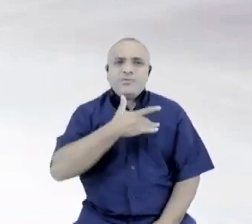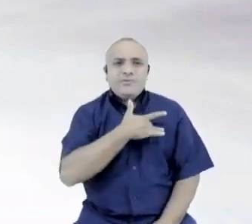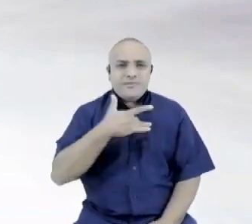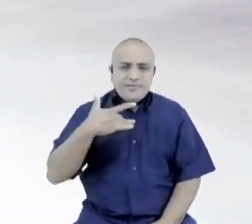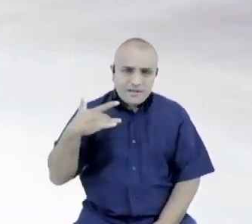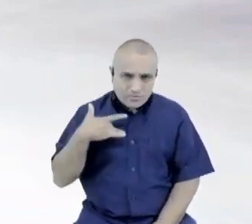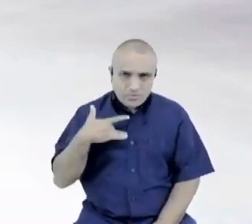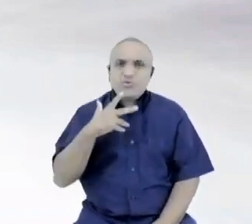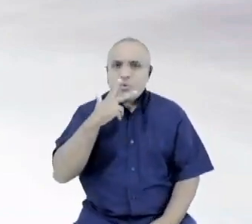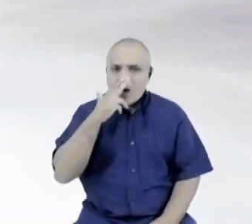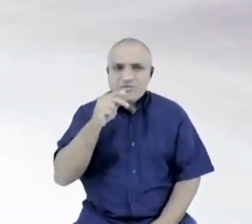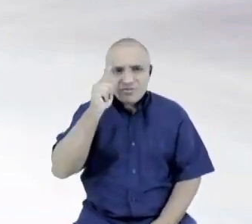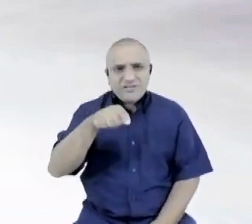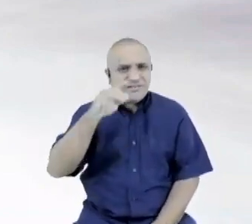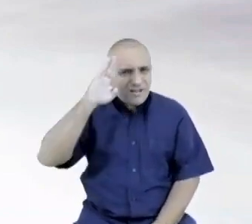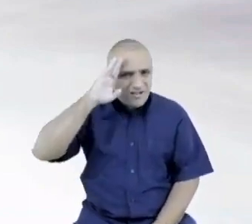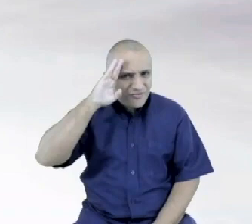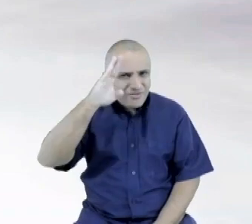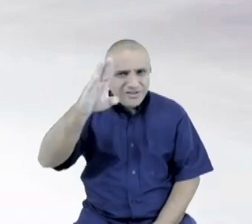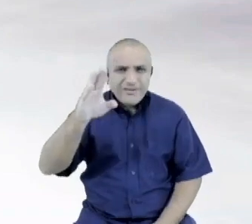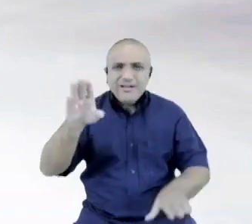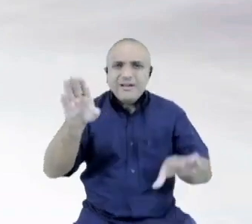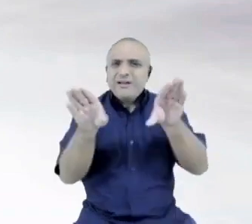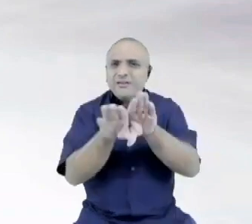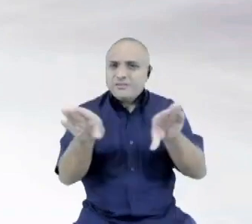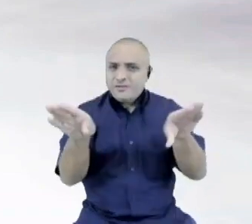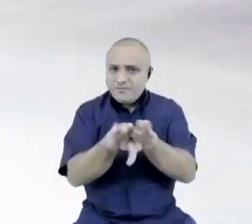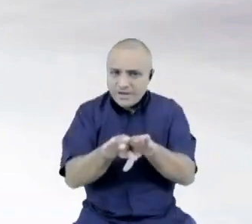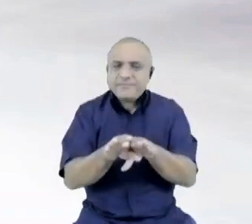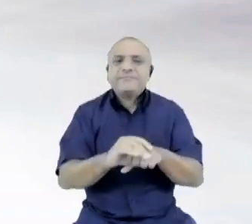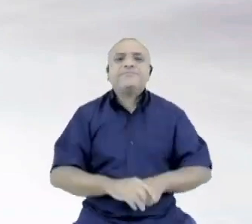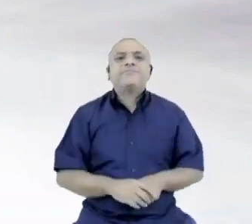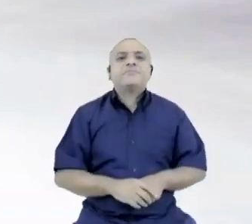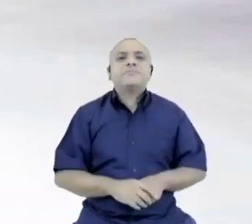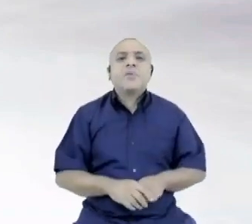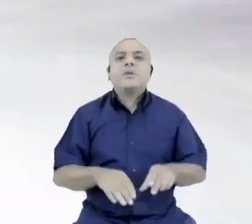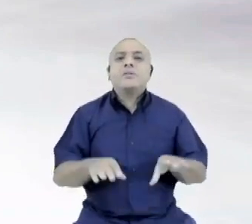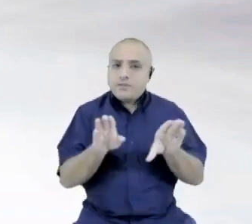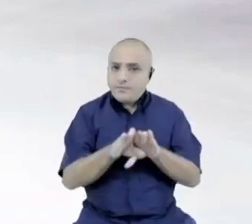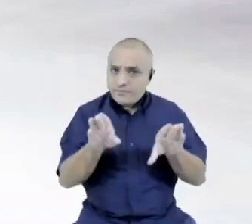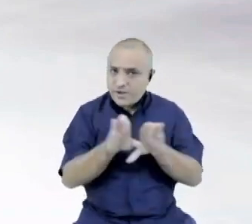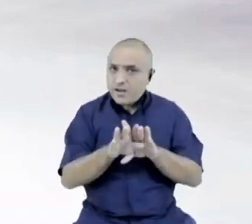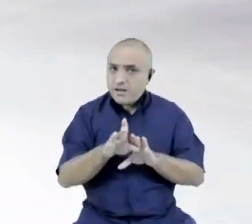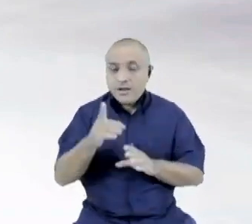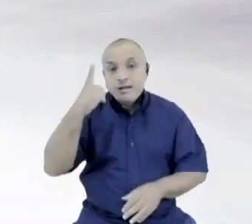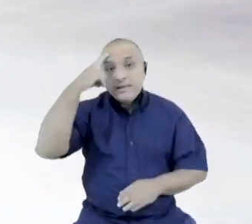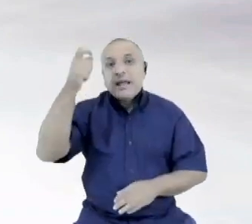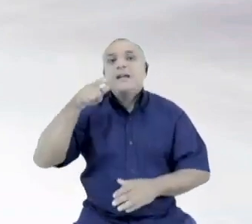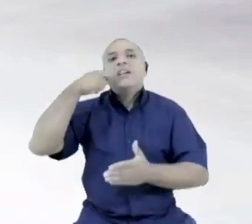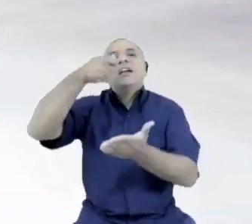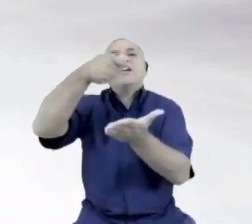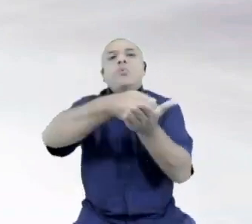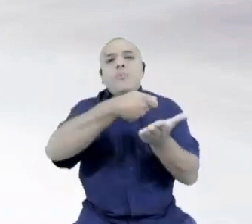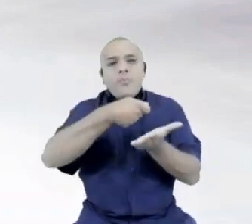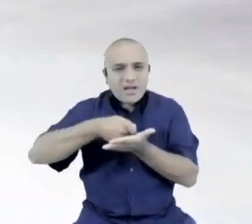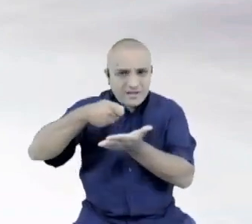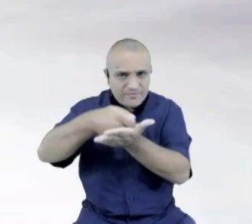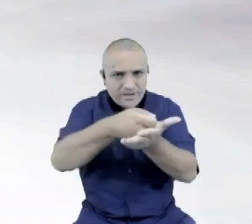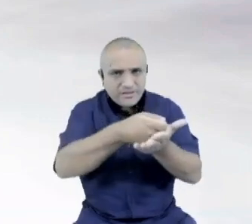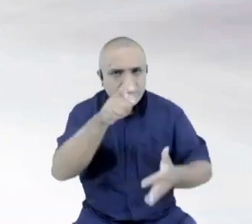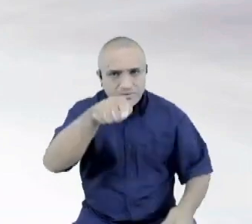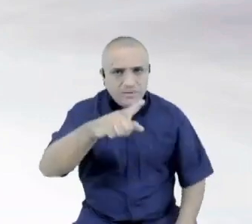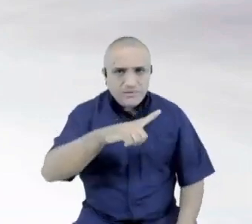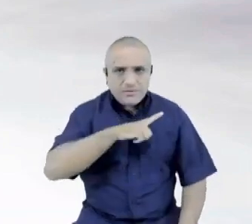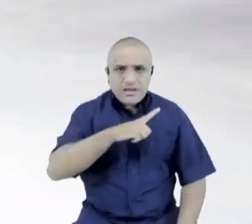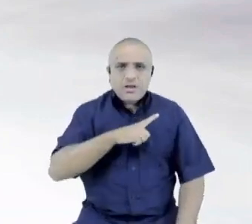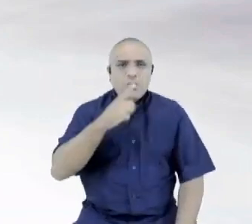isso seria fundamental também. E também a ideia do pagamento, né, da fonte pagadora, ter o entendimento